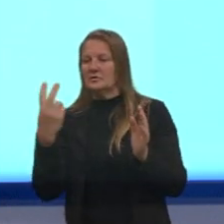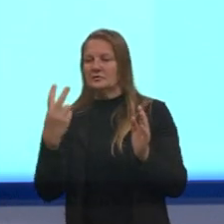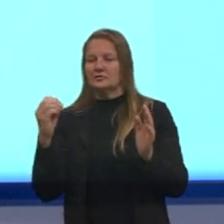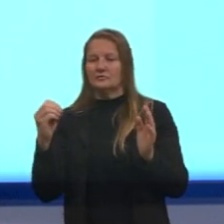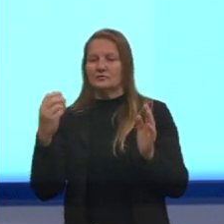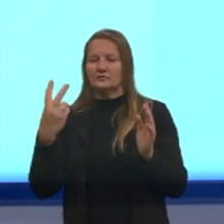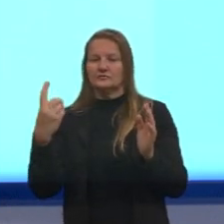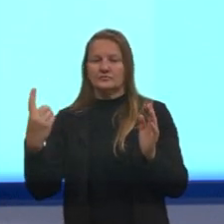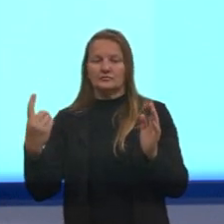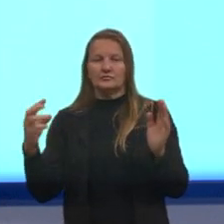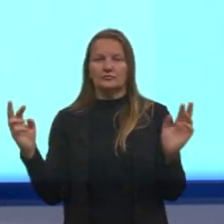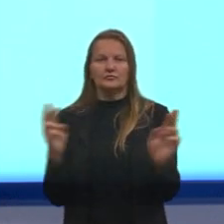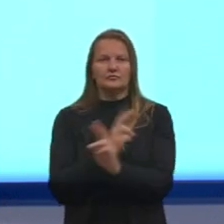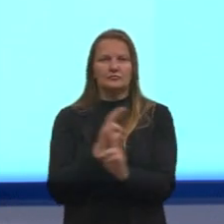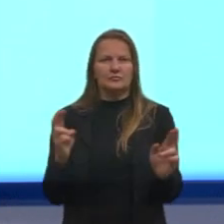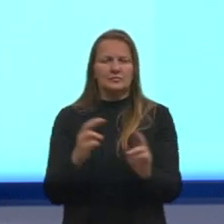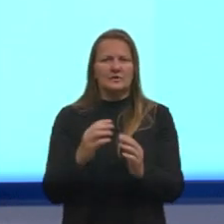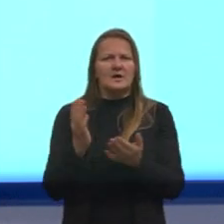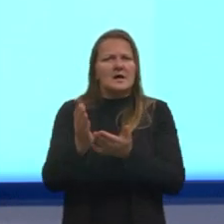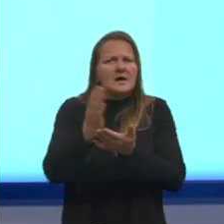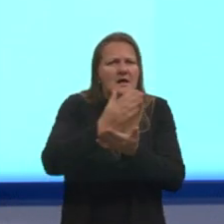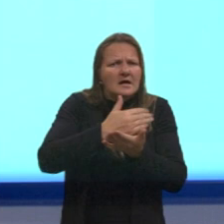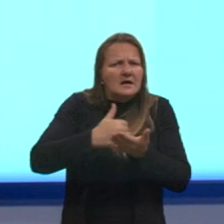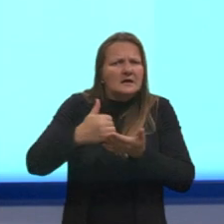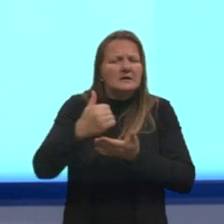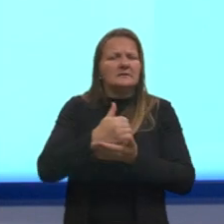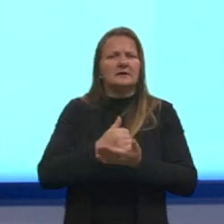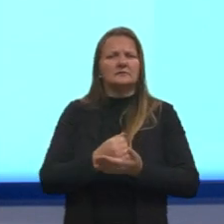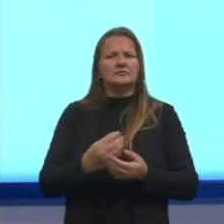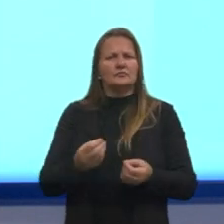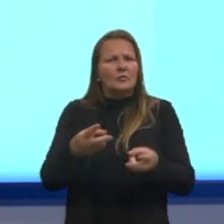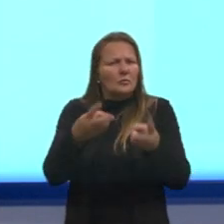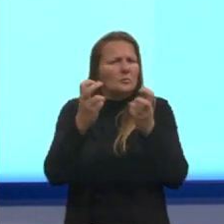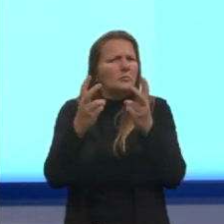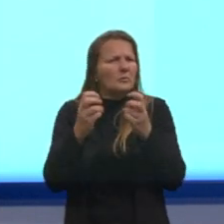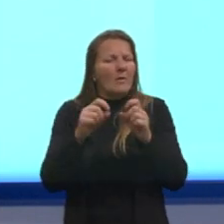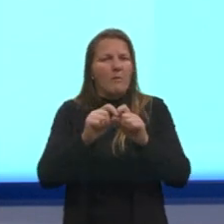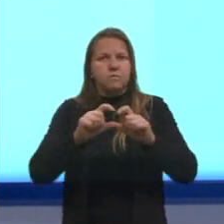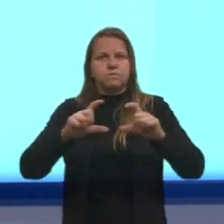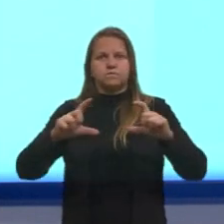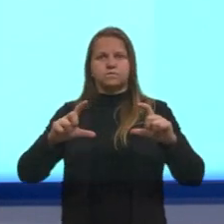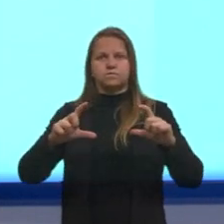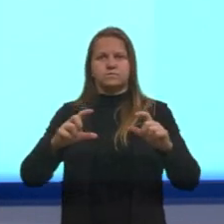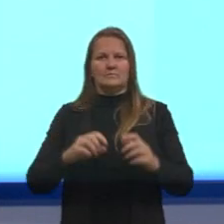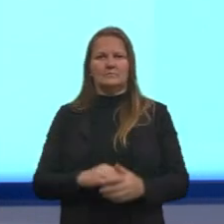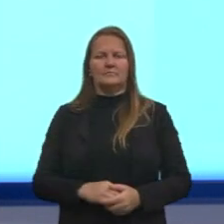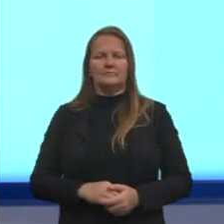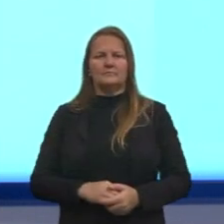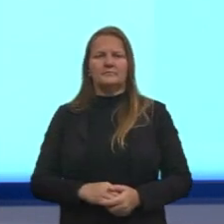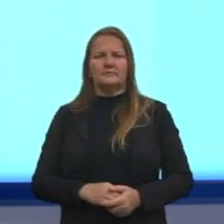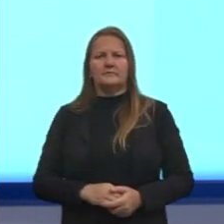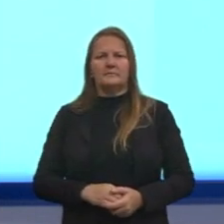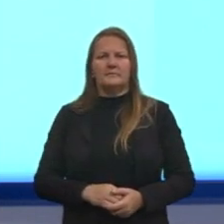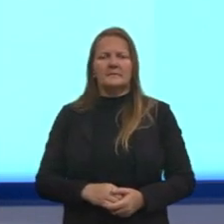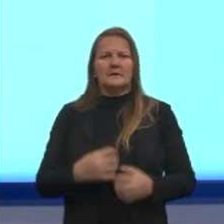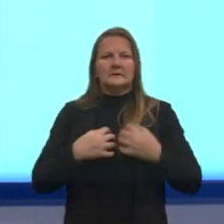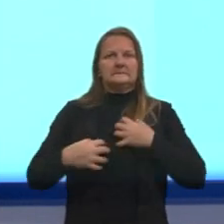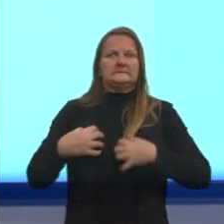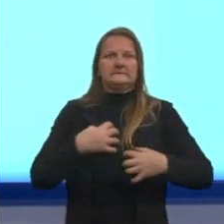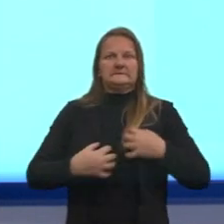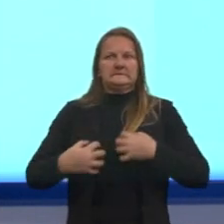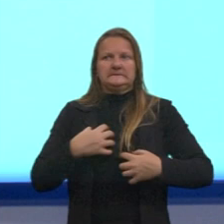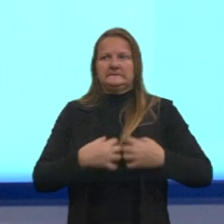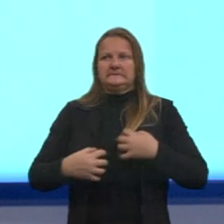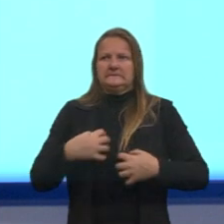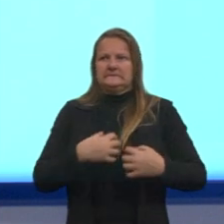2021-29,2%. né a gente então esses dados nós vimos que aumentou bastante então as pessoas parar com aquele negócio de ter ansiedade falar sobre